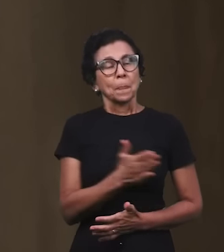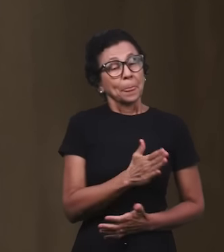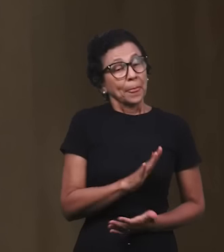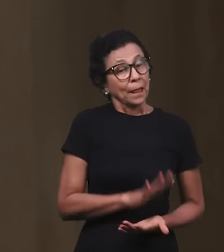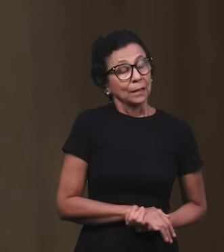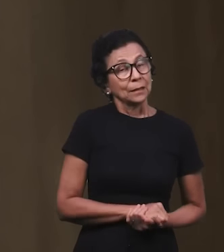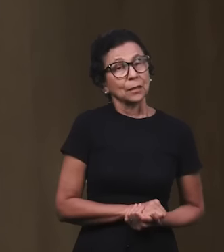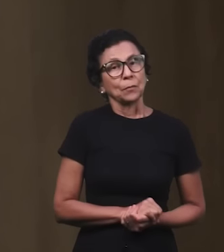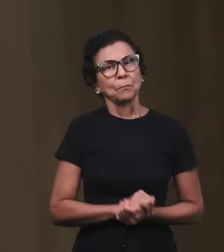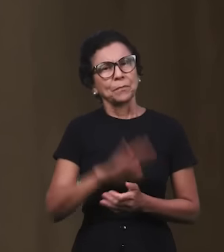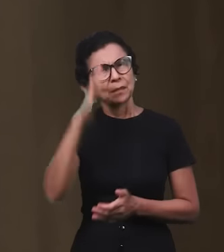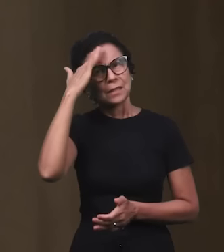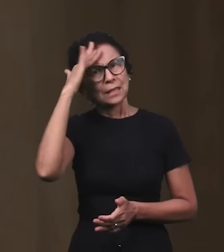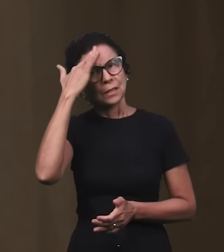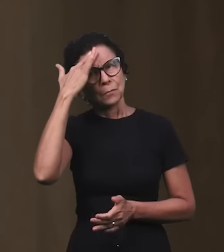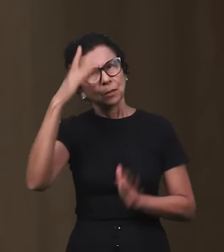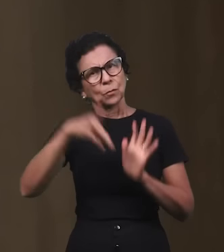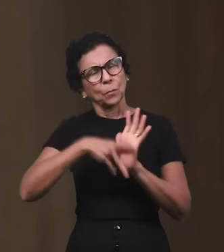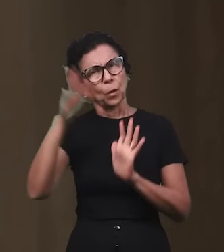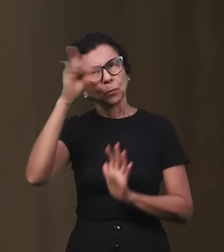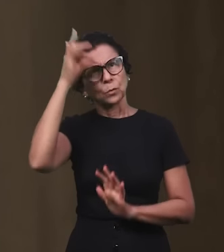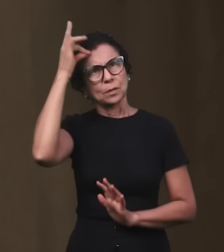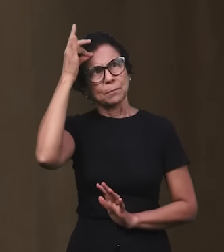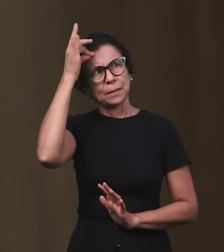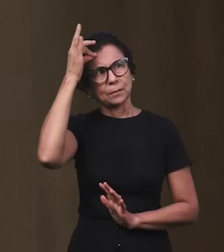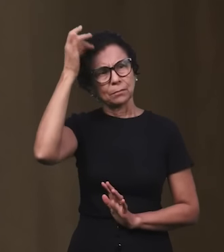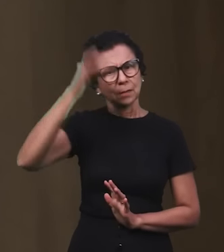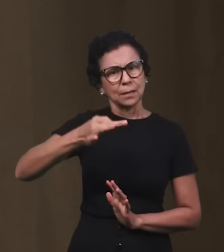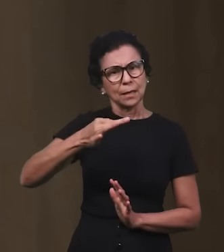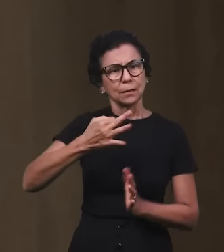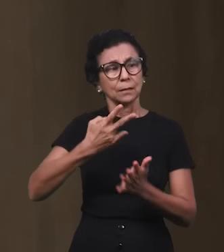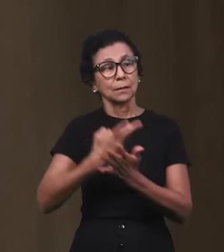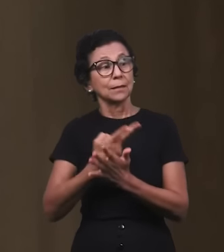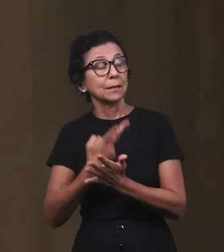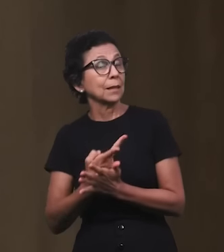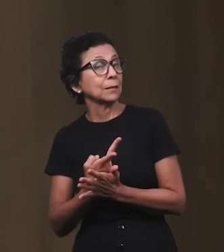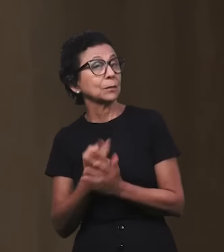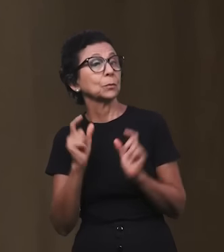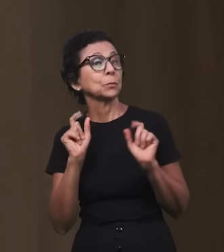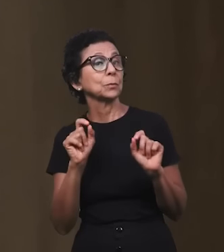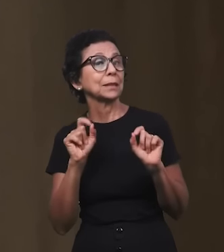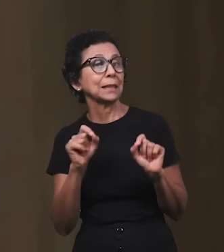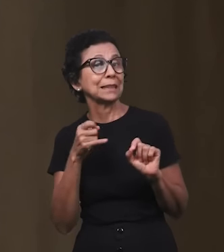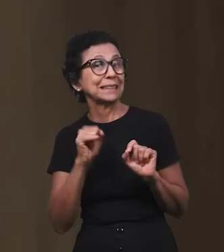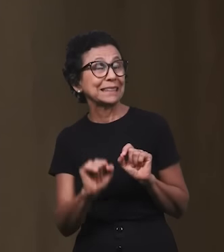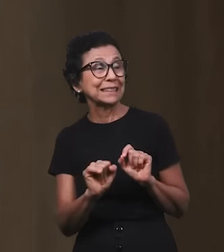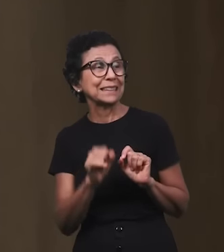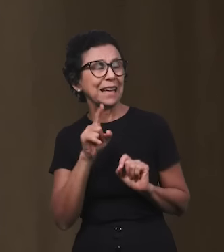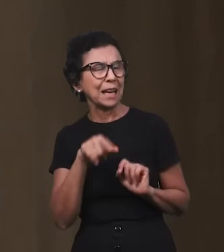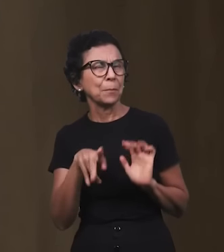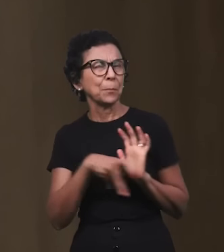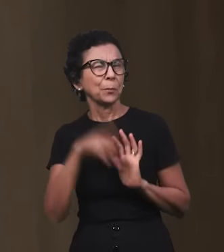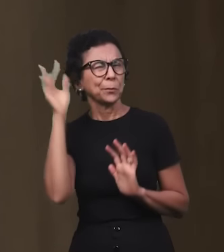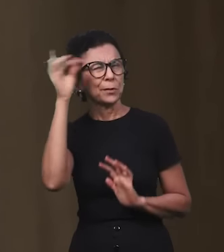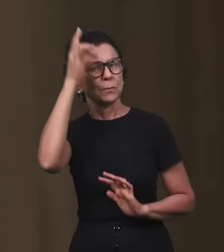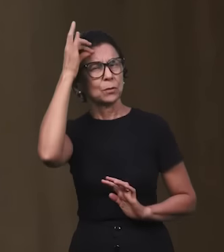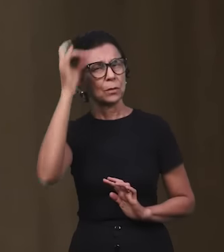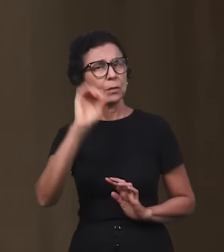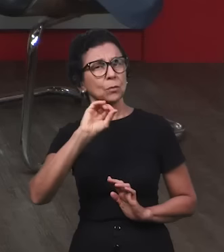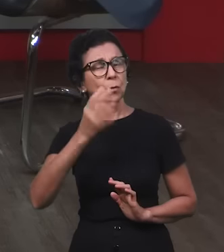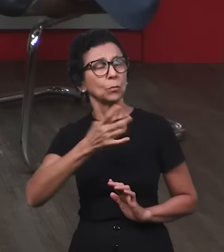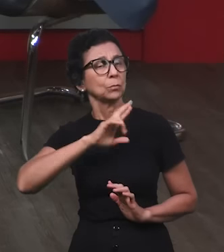que é não, né? Aquilo que é do Senhor, até do adversário, do homem, não interessa. O que interessa, porque e isso é que é